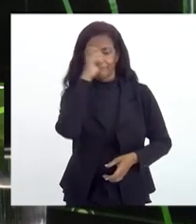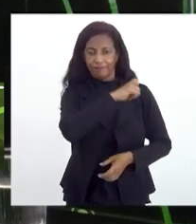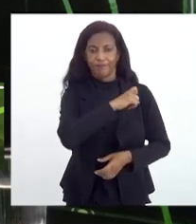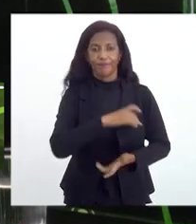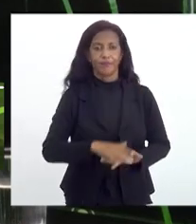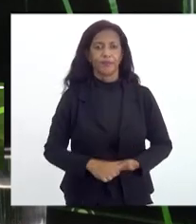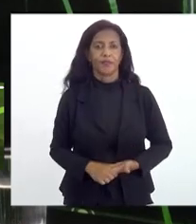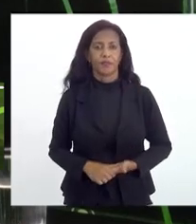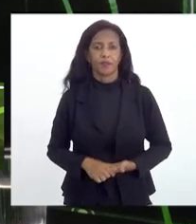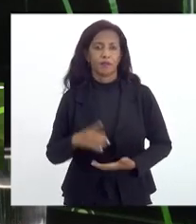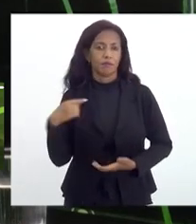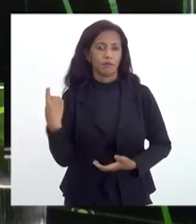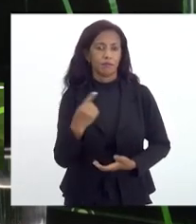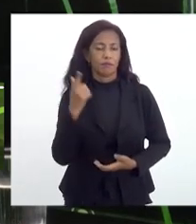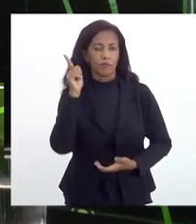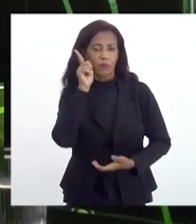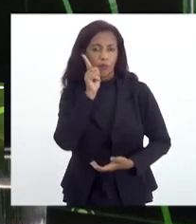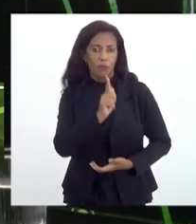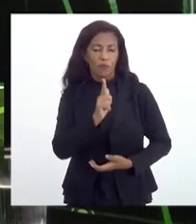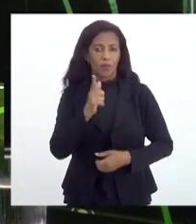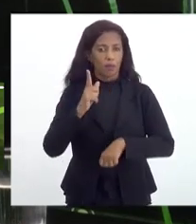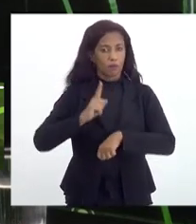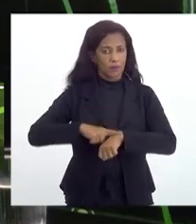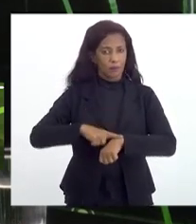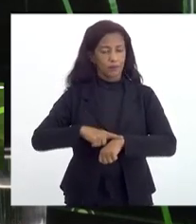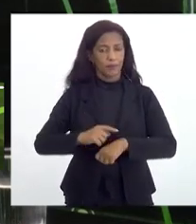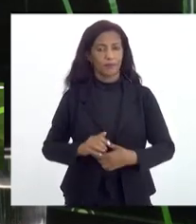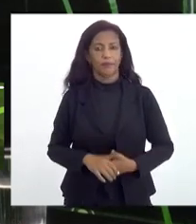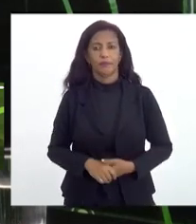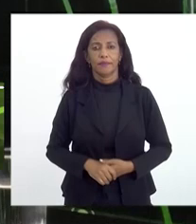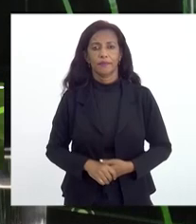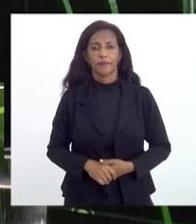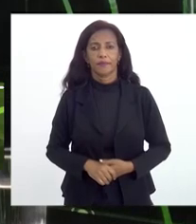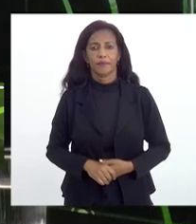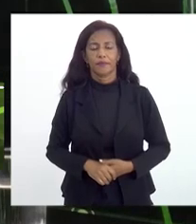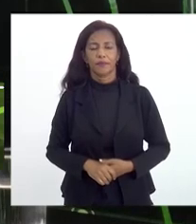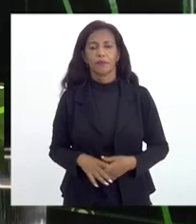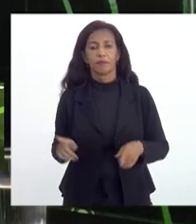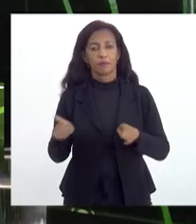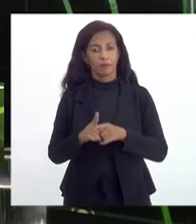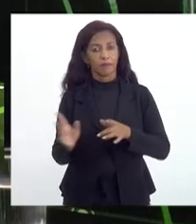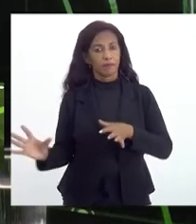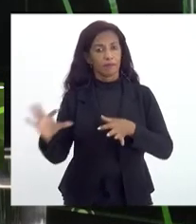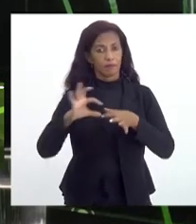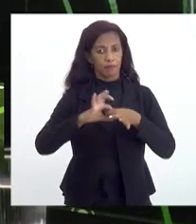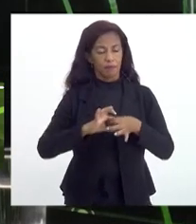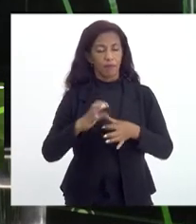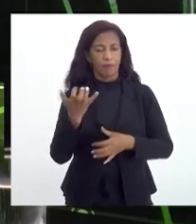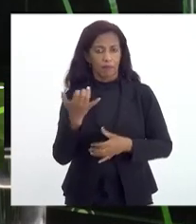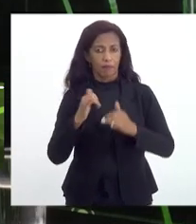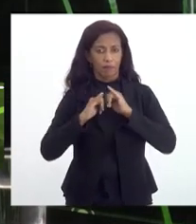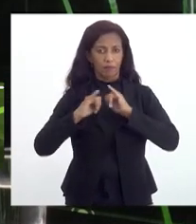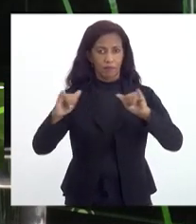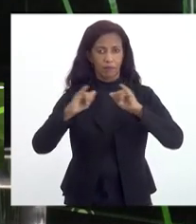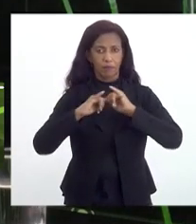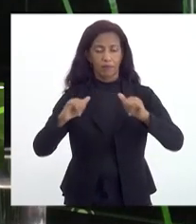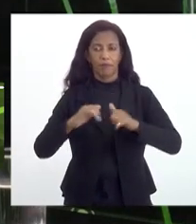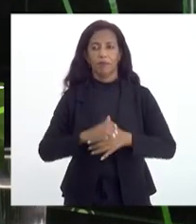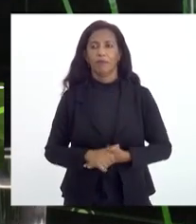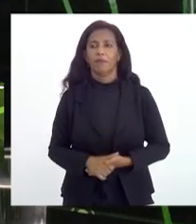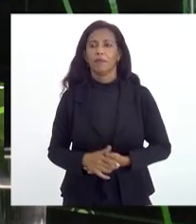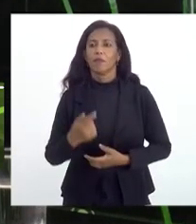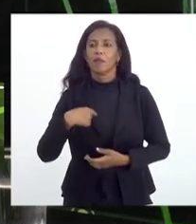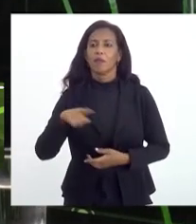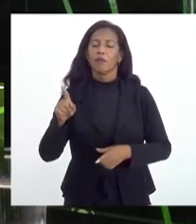de nós conseguirmos cumprir o tempo. Associado a isso, eu queria dar uma informação, eu